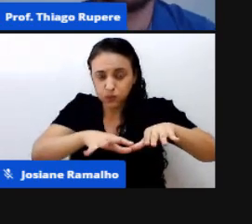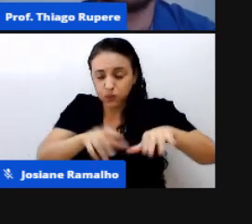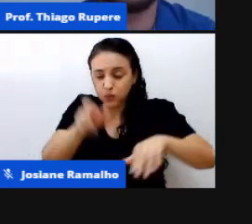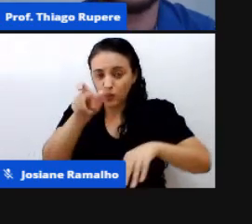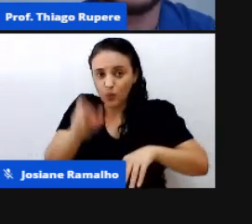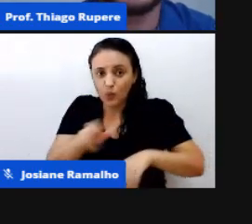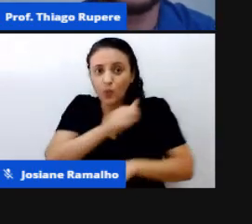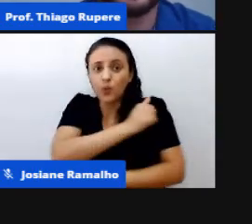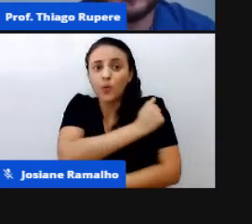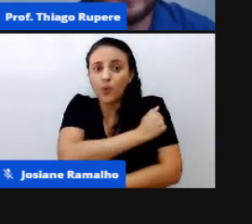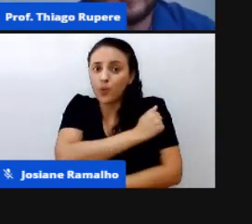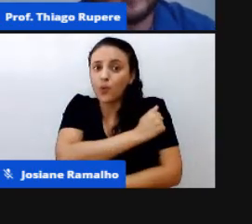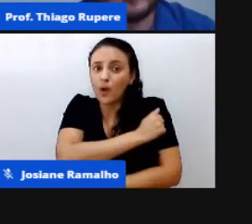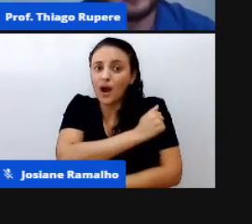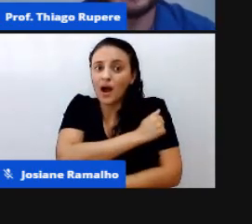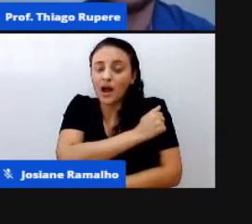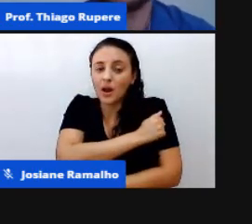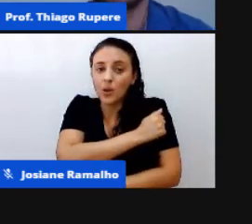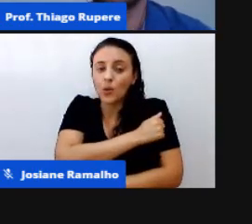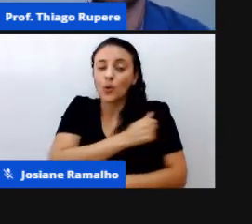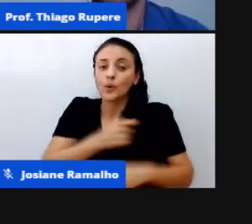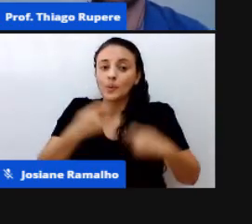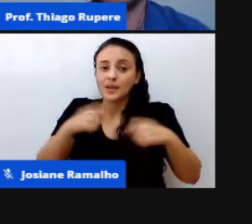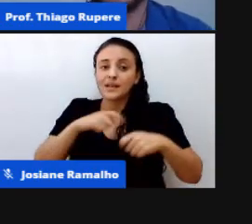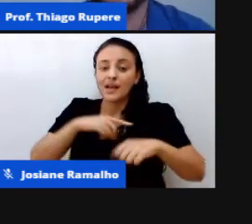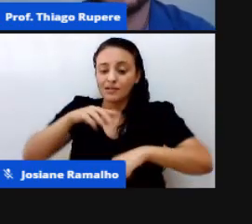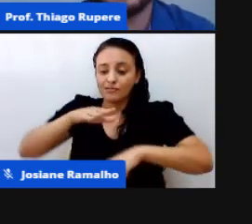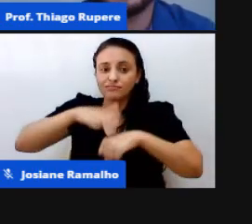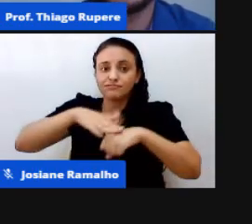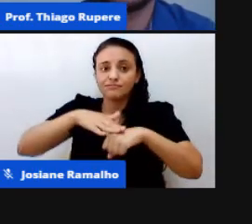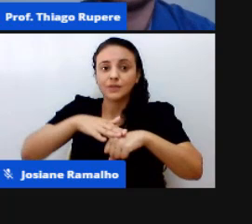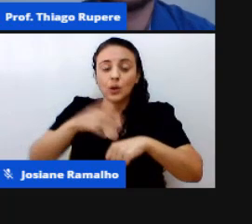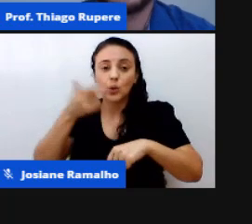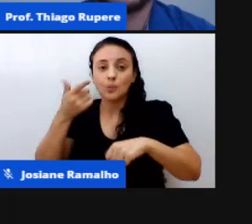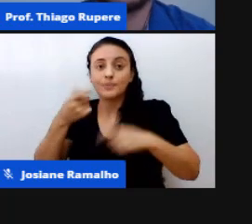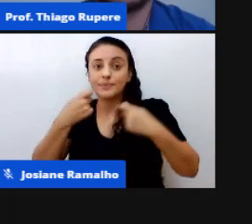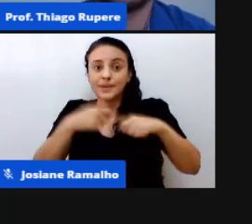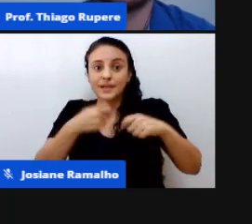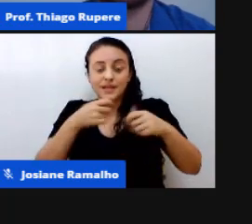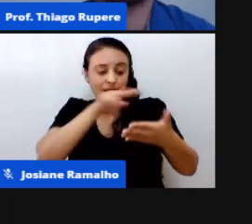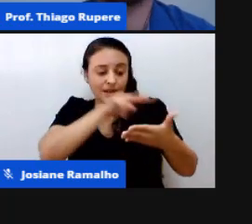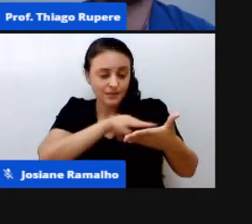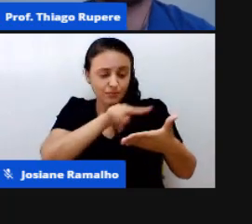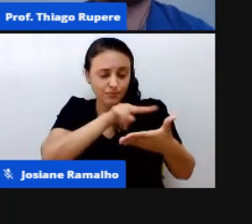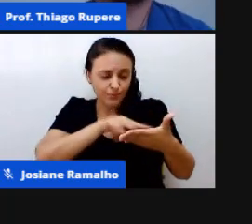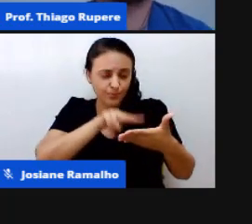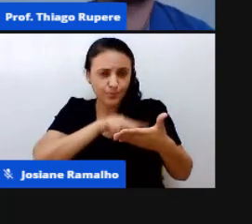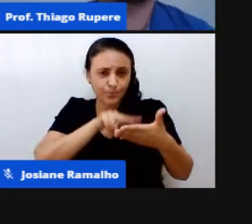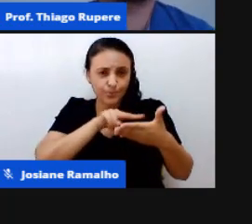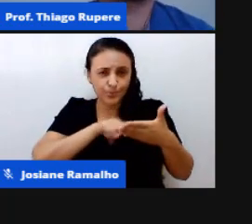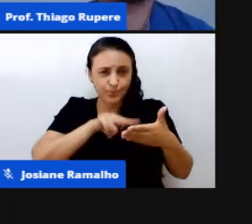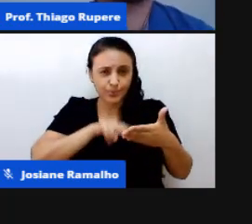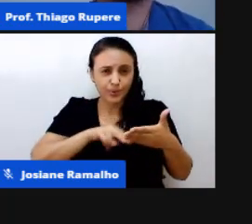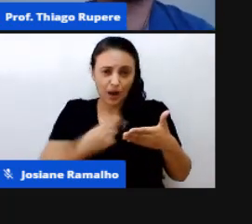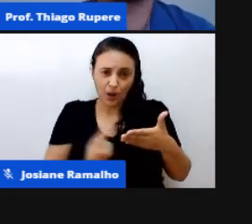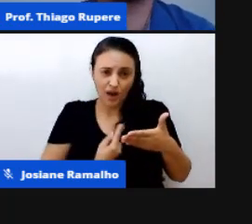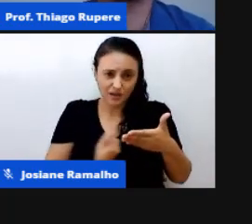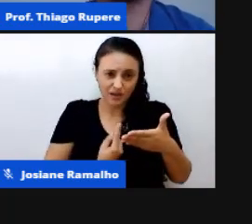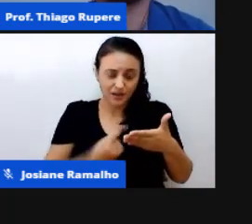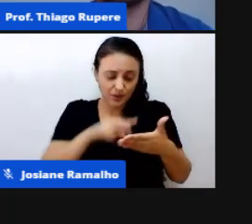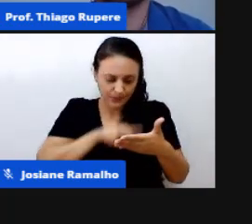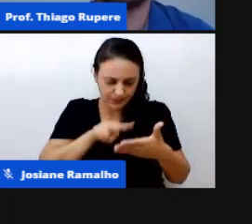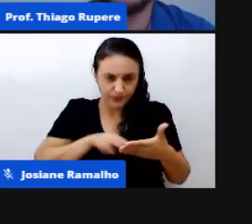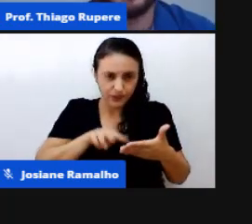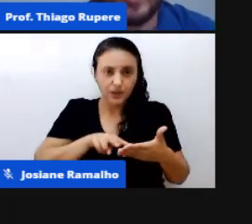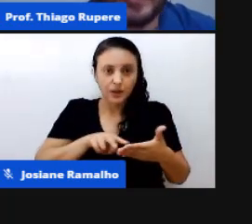lidado com leituras individuais, ele precisa estar sempre se